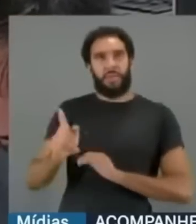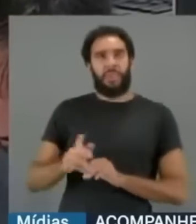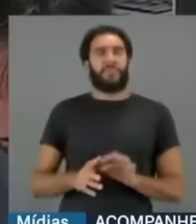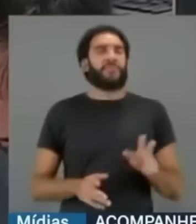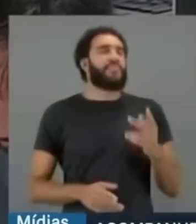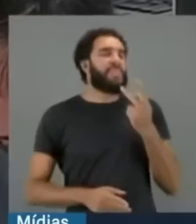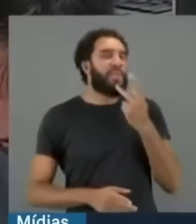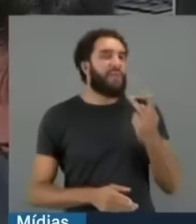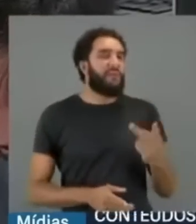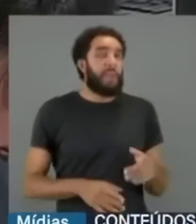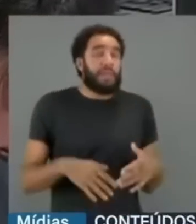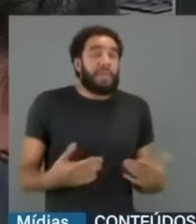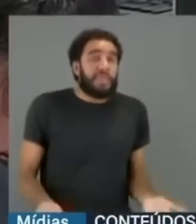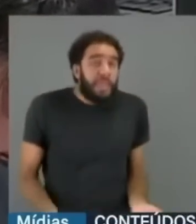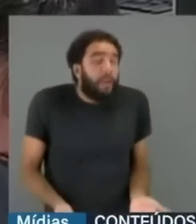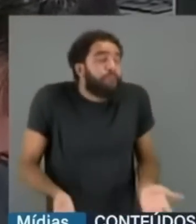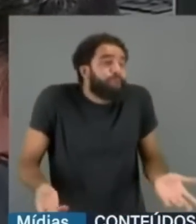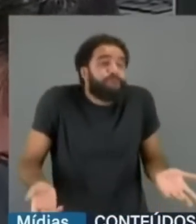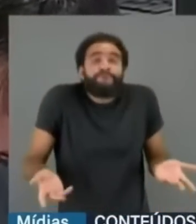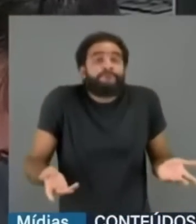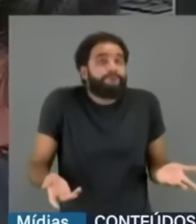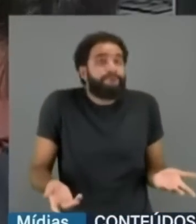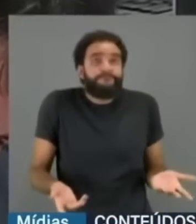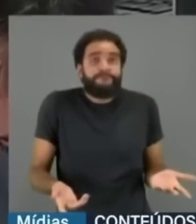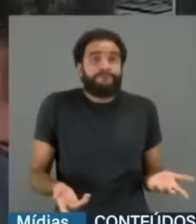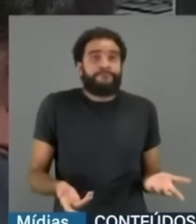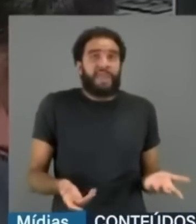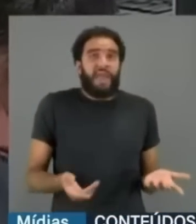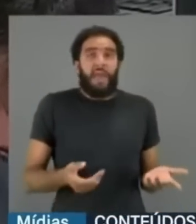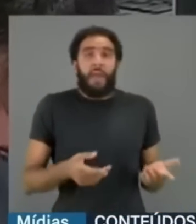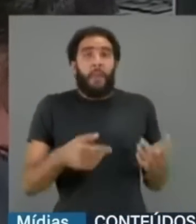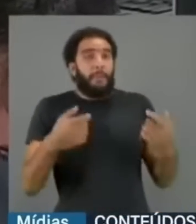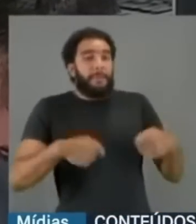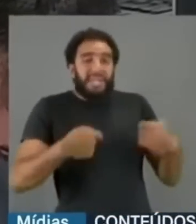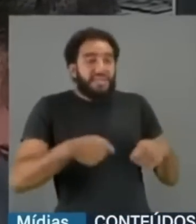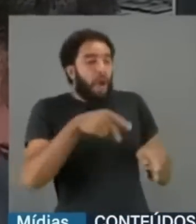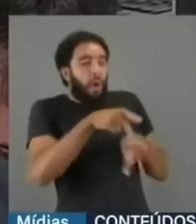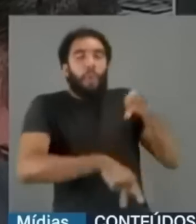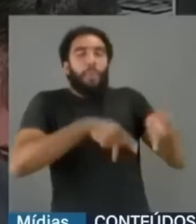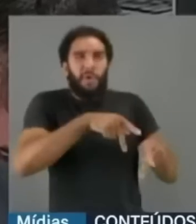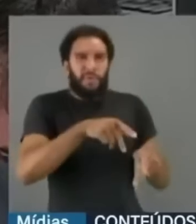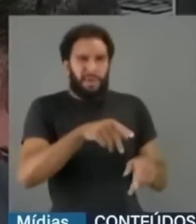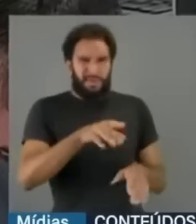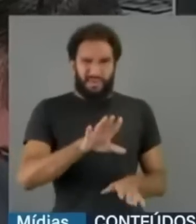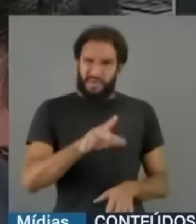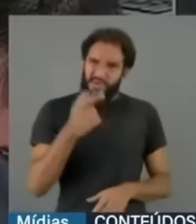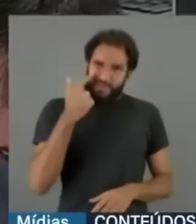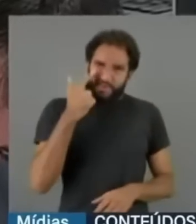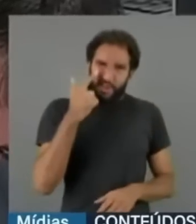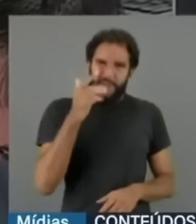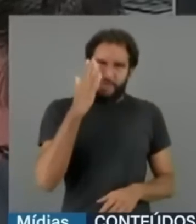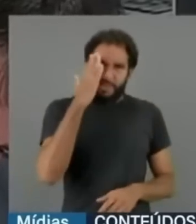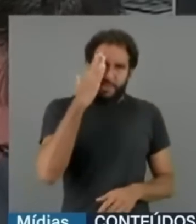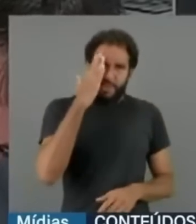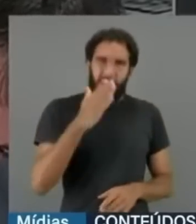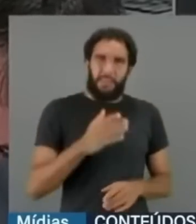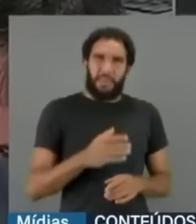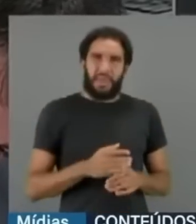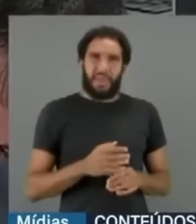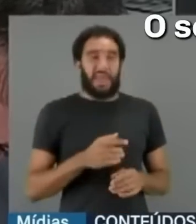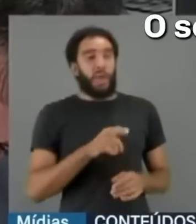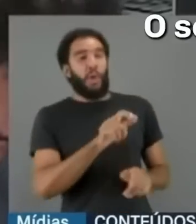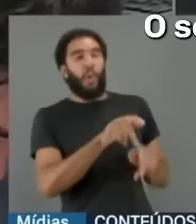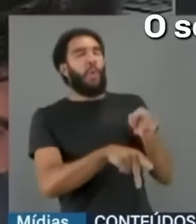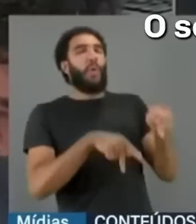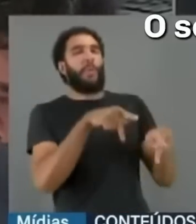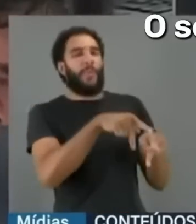diz, então ferrou, vai ter que ser pelo povo. O senhor sabe que esse vai ter que ser pelo